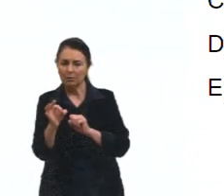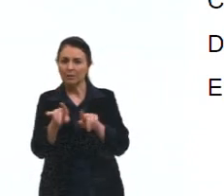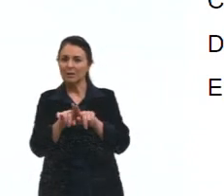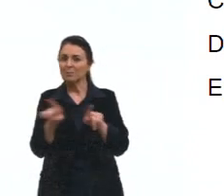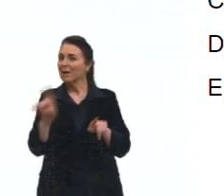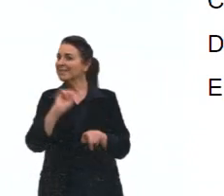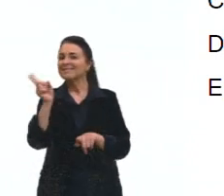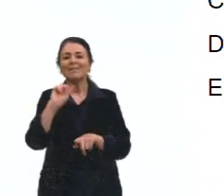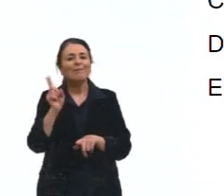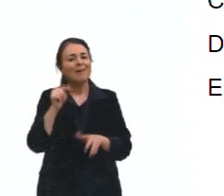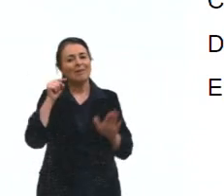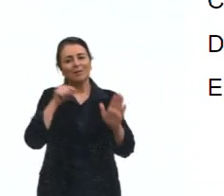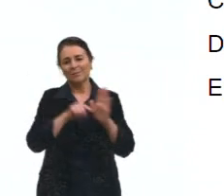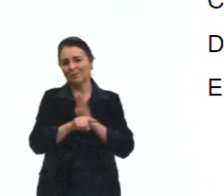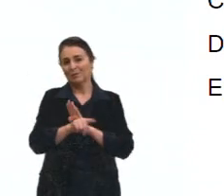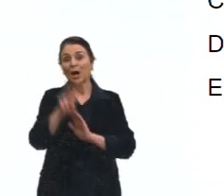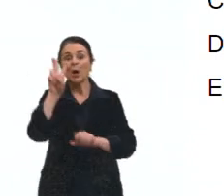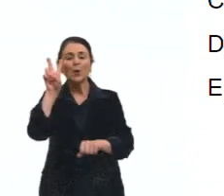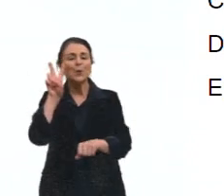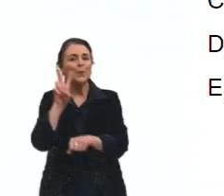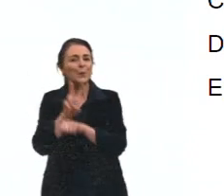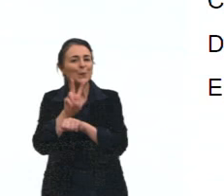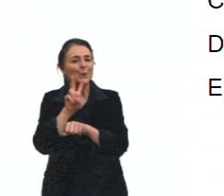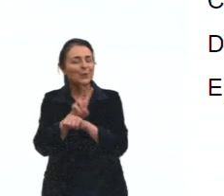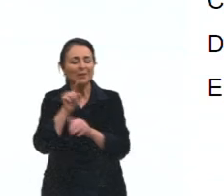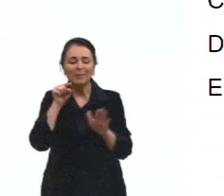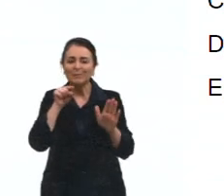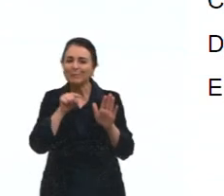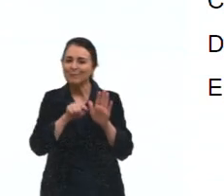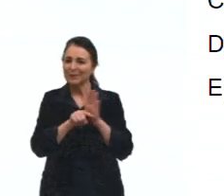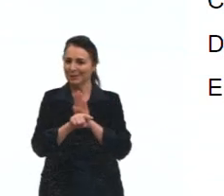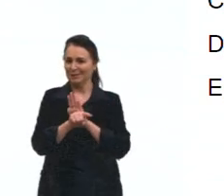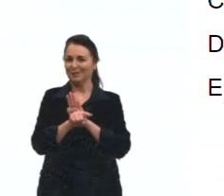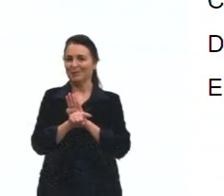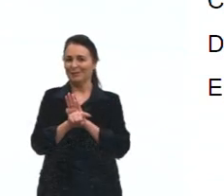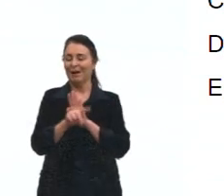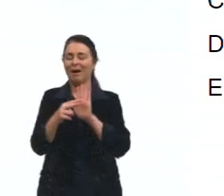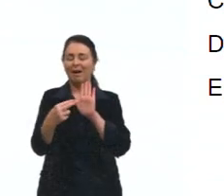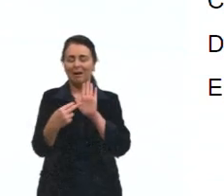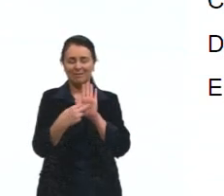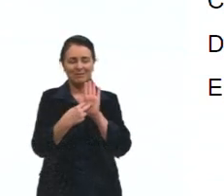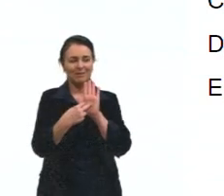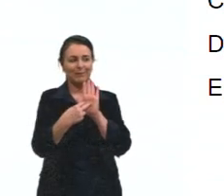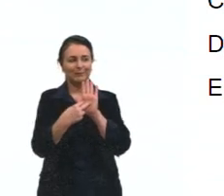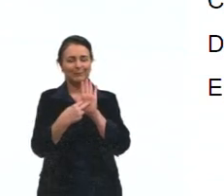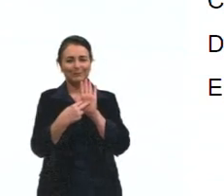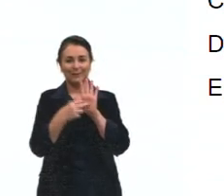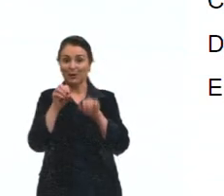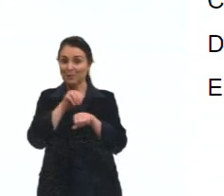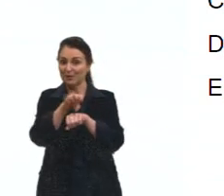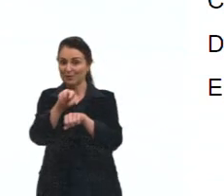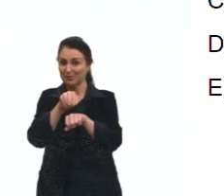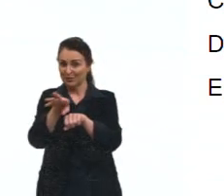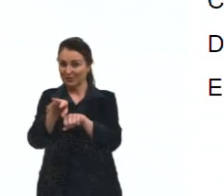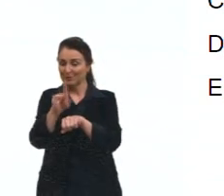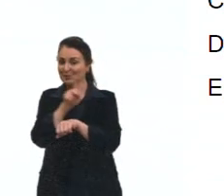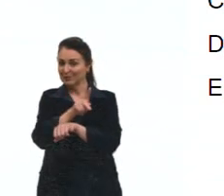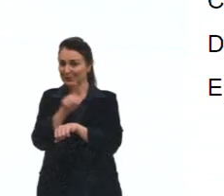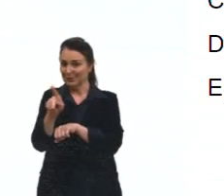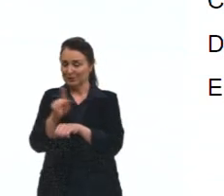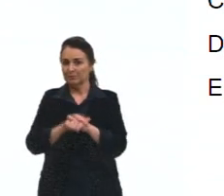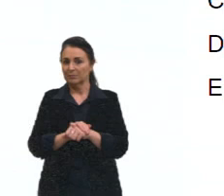mas não é o que a questão está pedindo anunciado tá pedindo então fiquem atentos é isso é uma dica